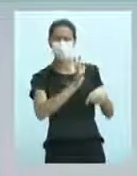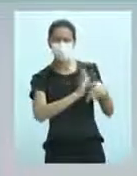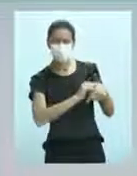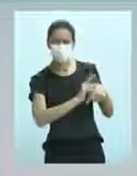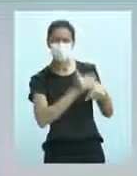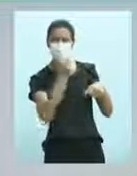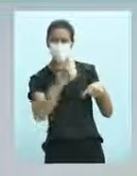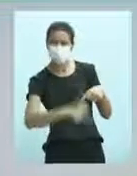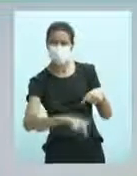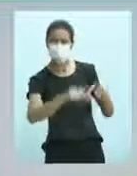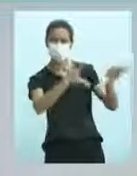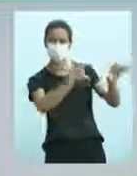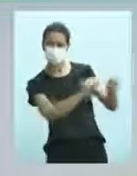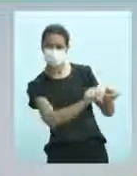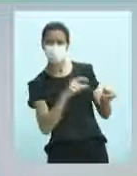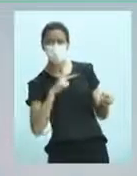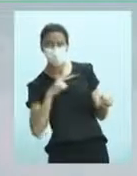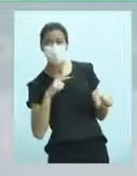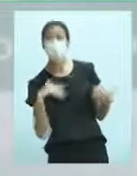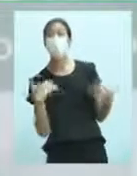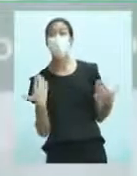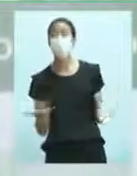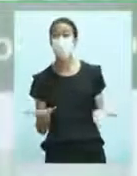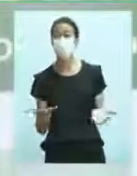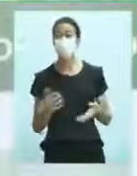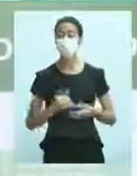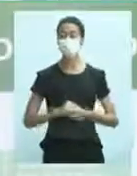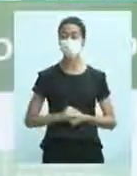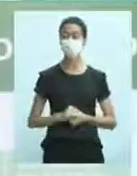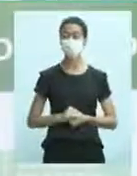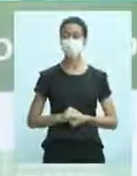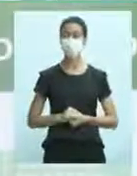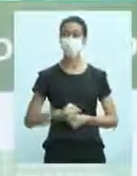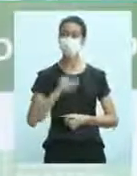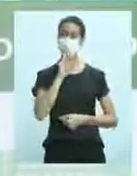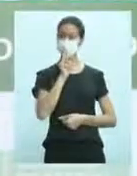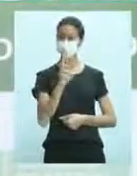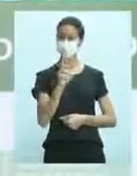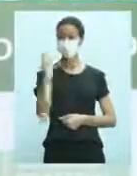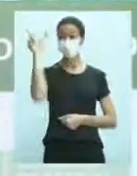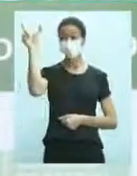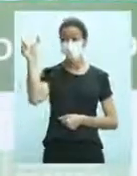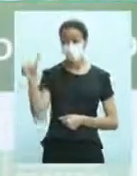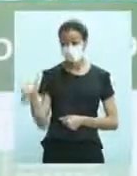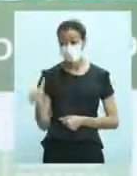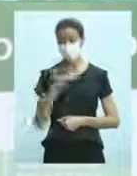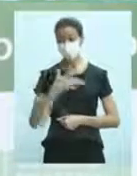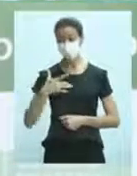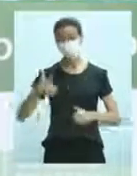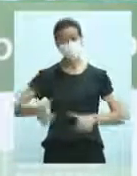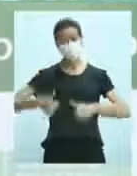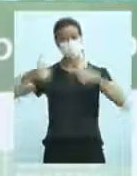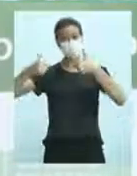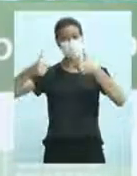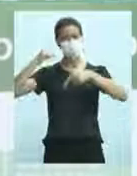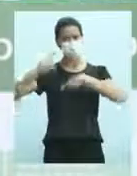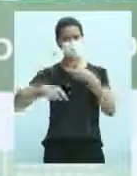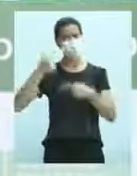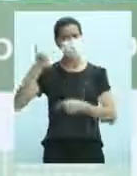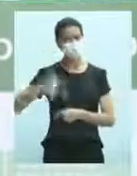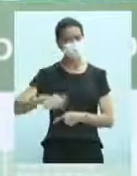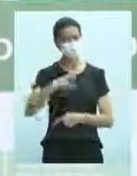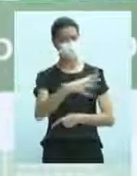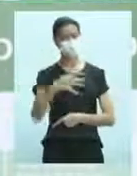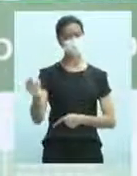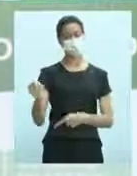vemos em outros lugares não temos um caso que voltou a ter o quadro mas alguns indicativos em alguns países